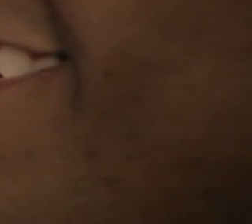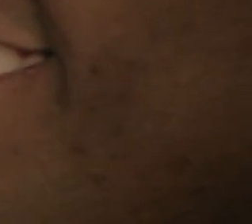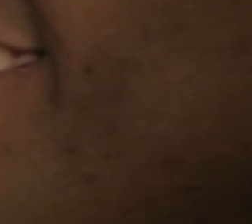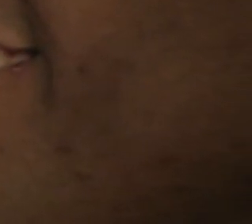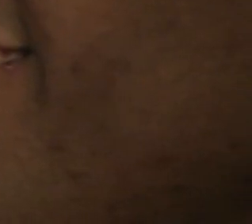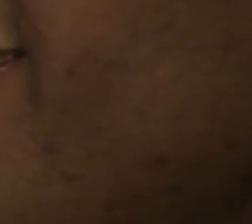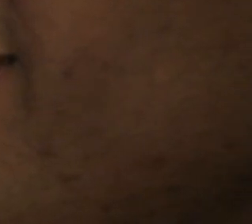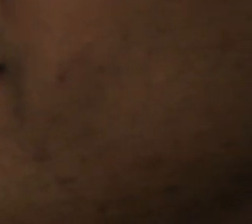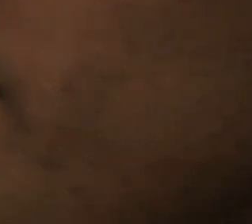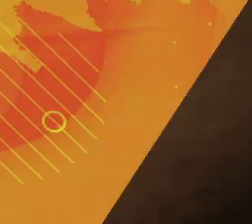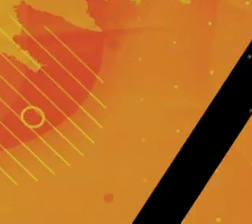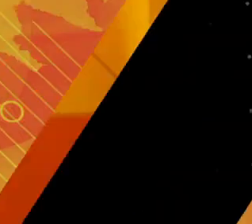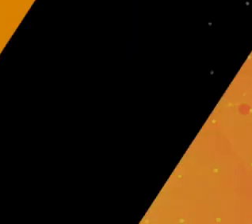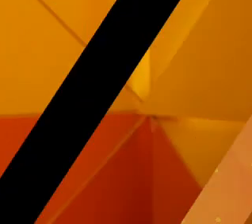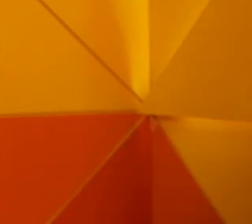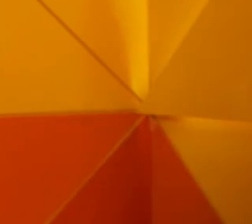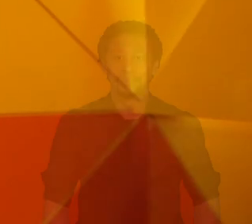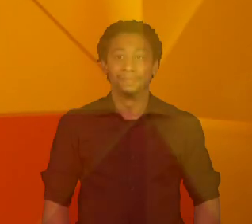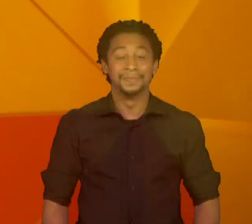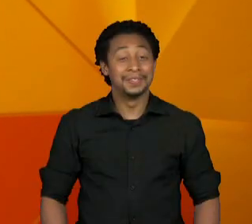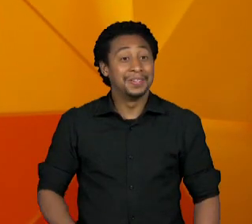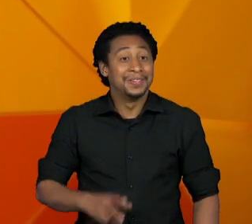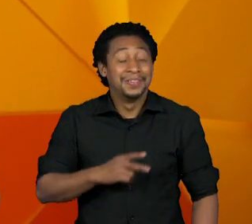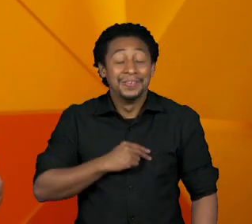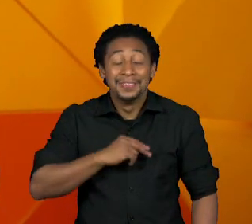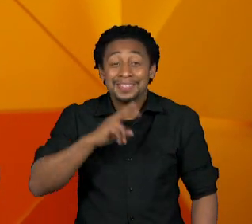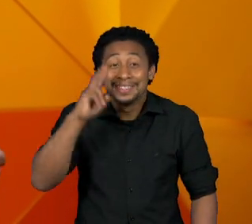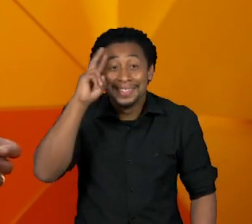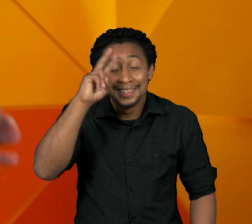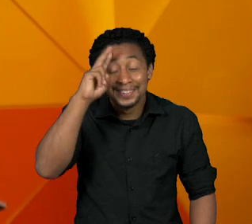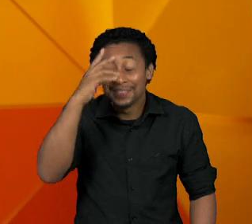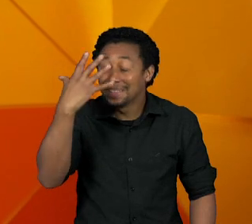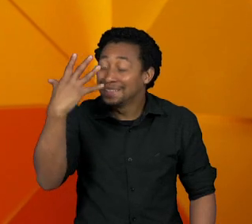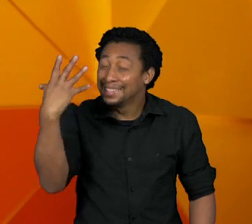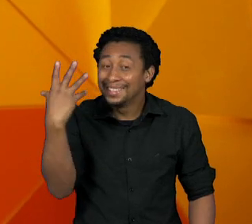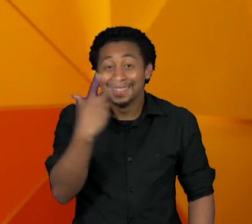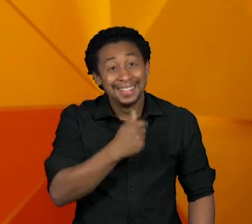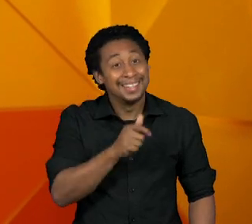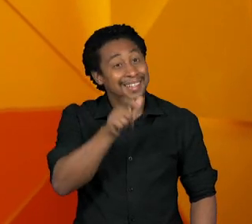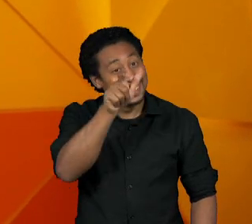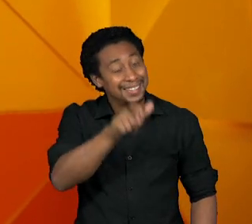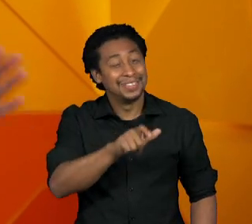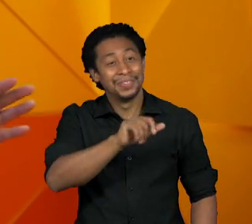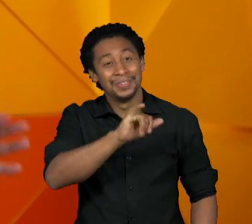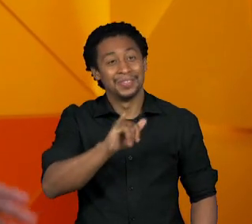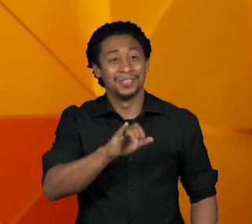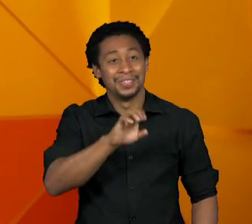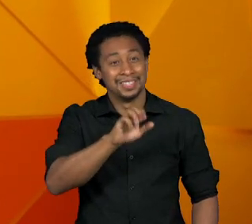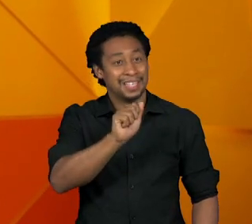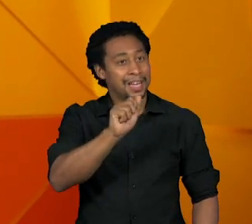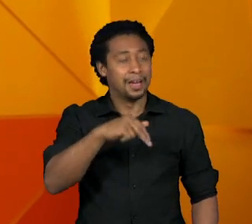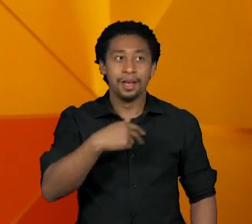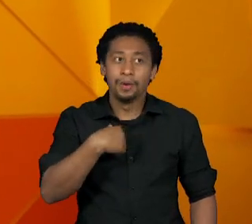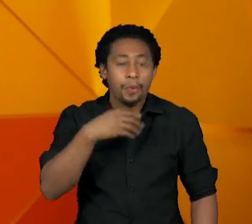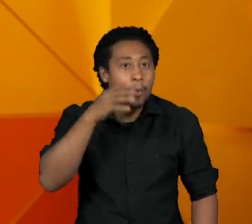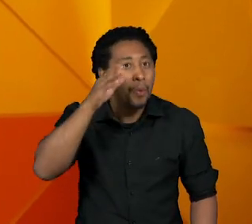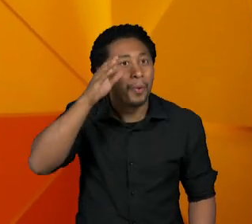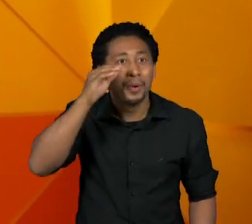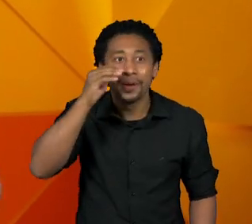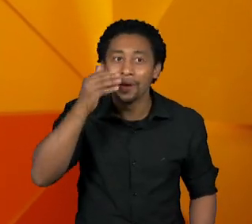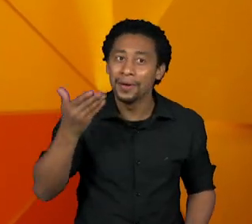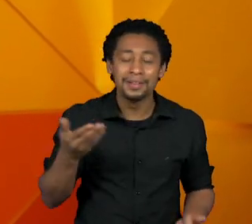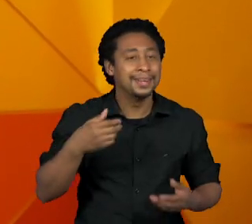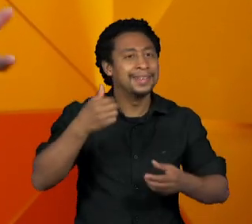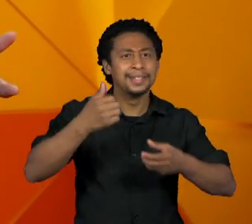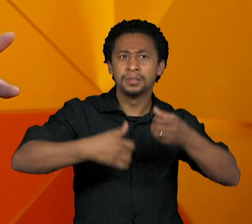sereia. Que história linda essa do Jean. Toró, eu fiquei curiosa ali enquanto ele falava.